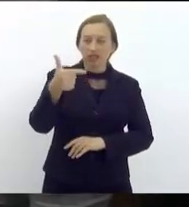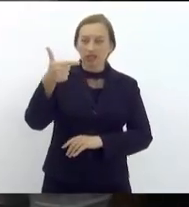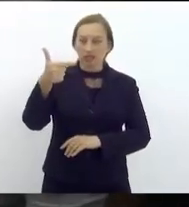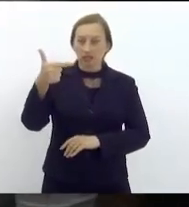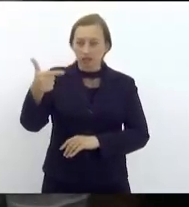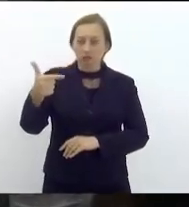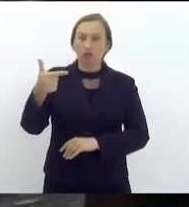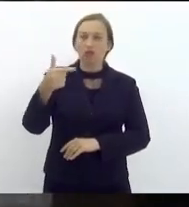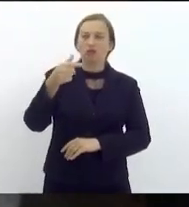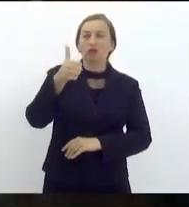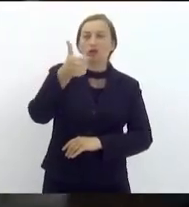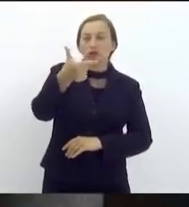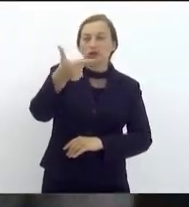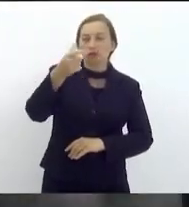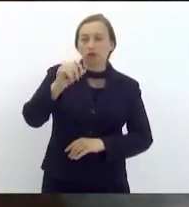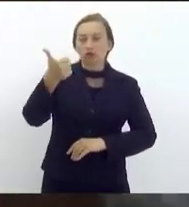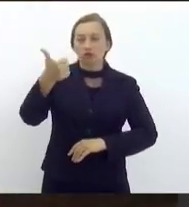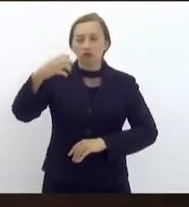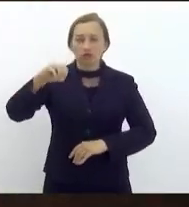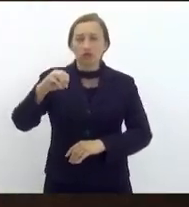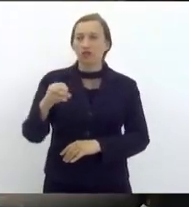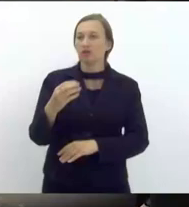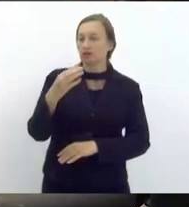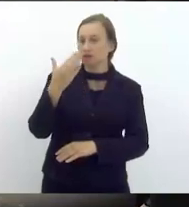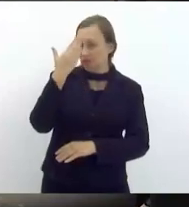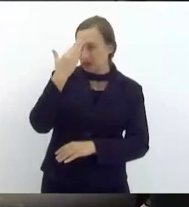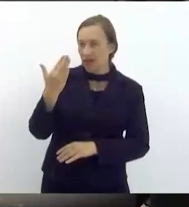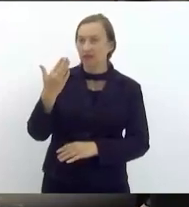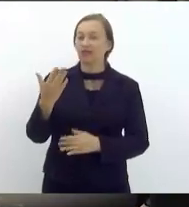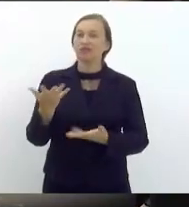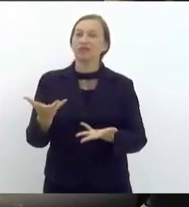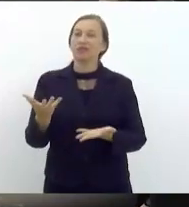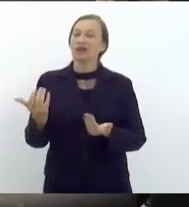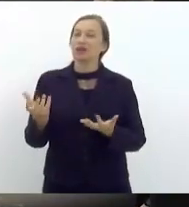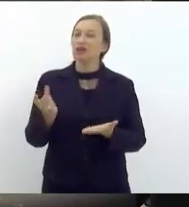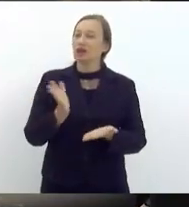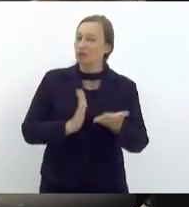tá muito obrigado Positivo meu vice-presidente